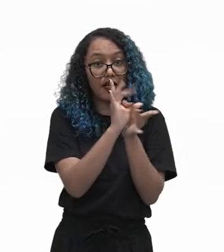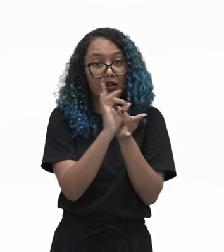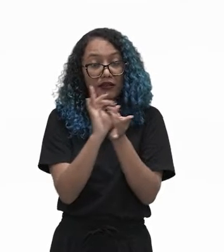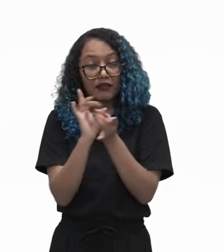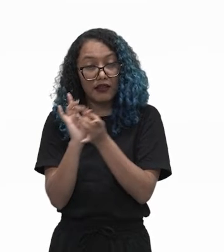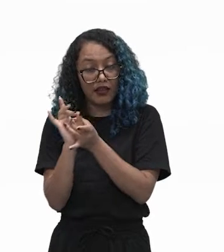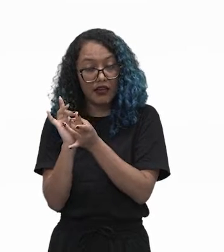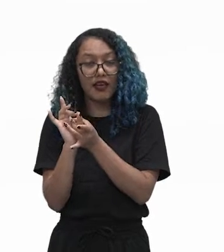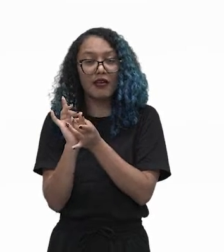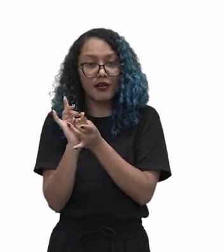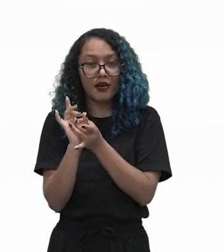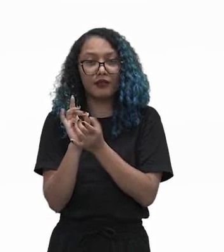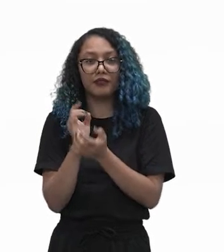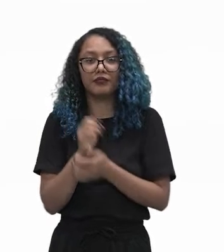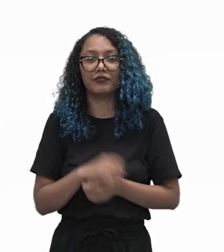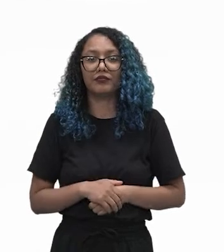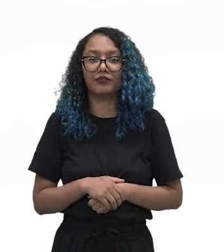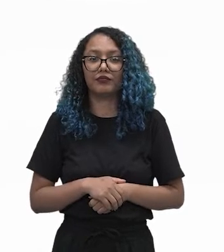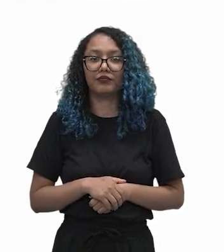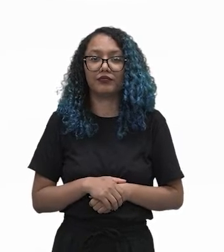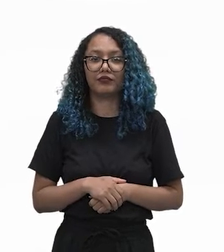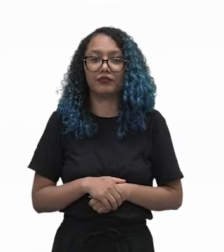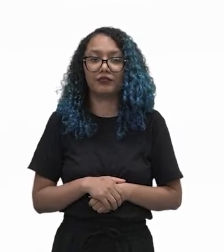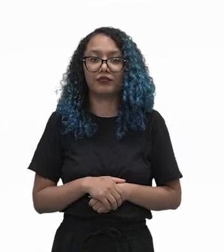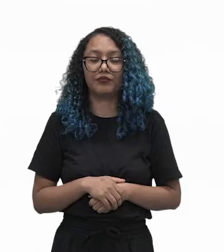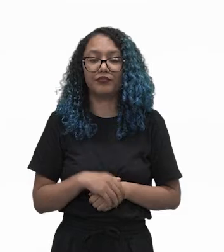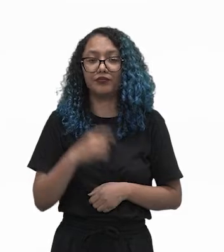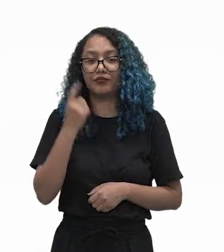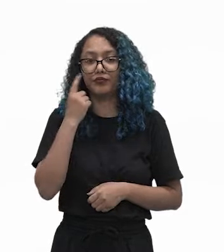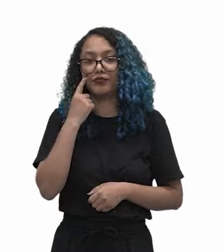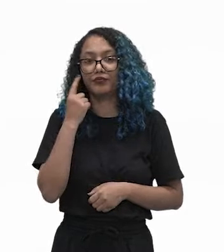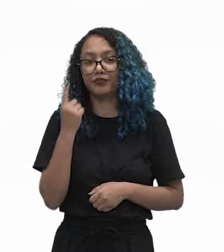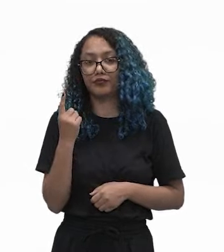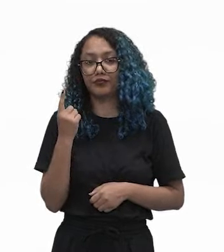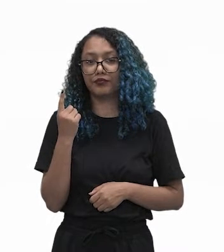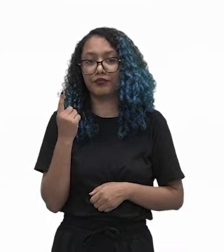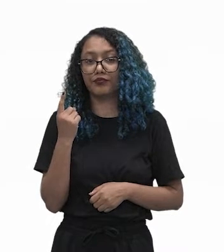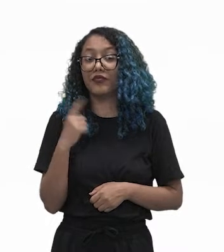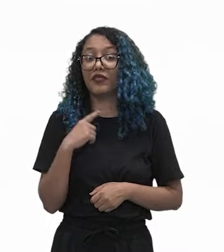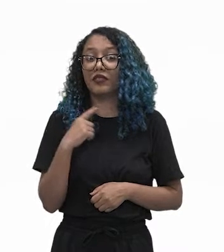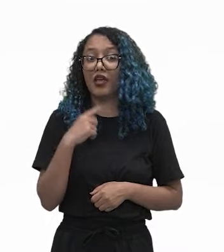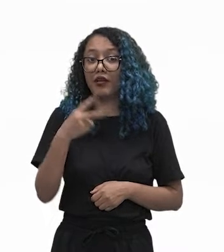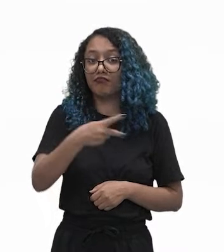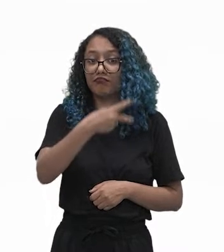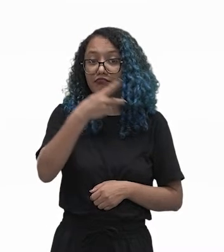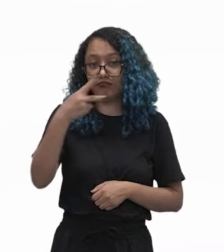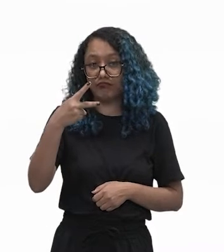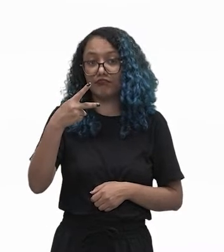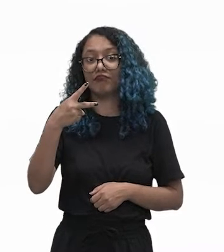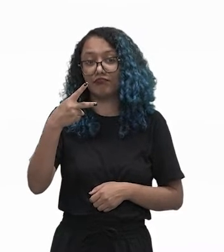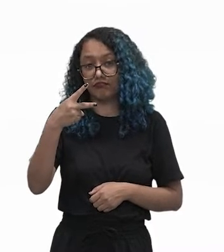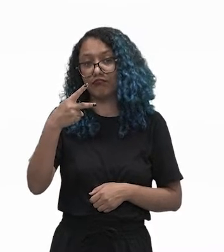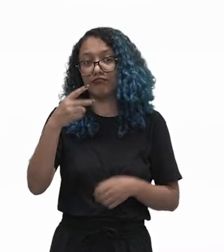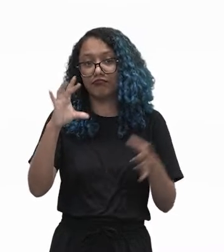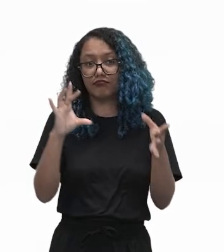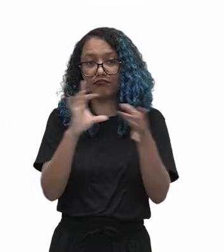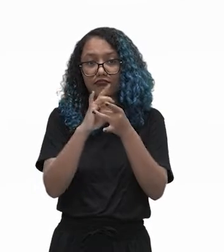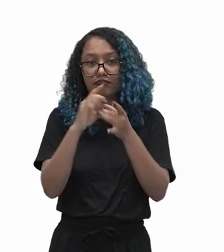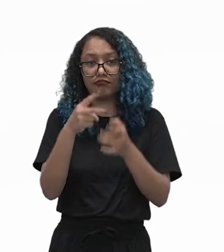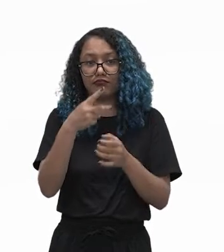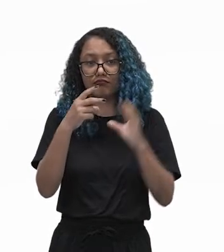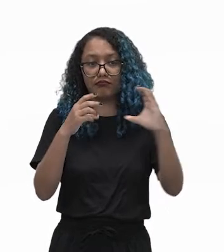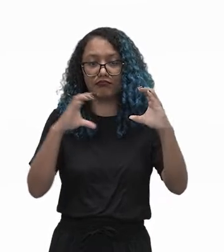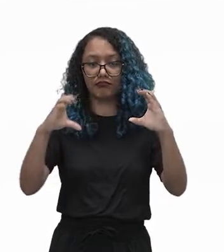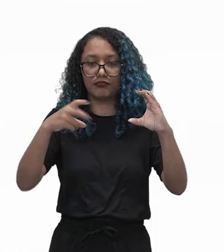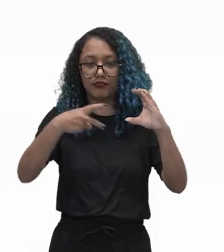ligação simples, dupla, simples aqui. Apareceu uma ligação dupla aí na cadeia, quer